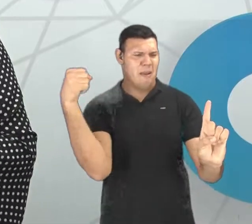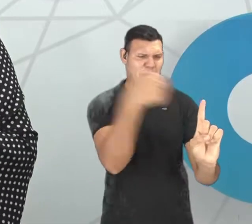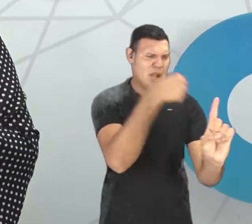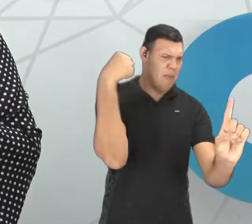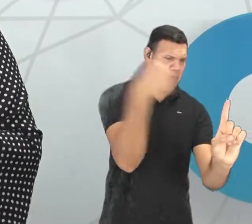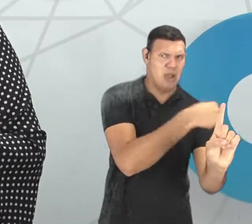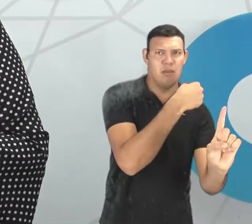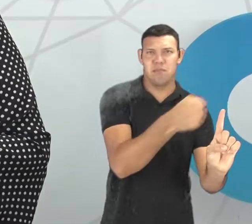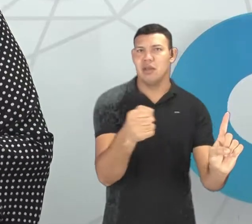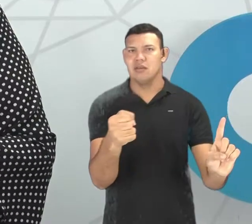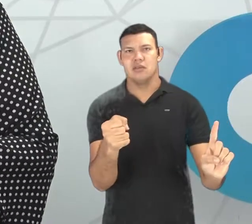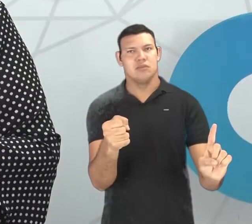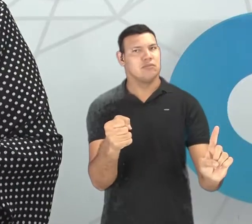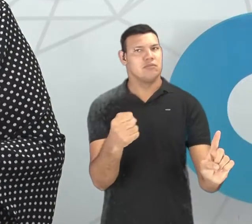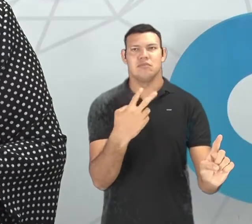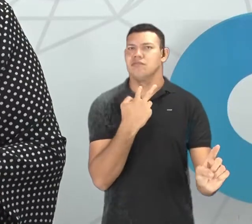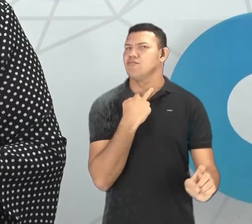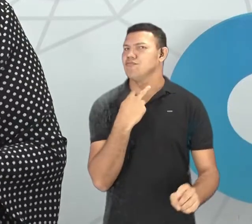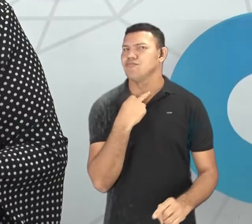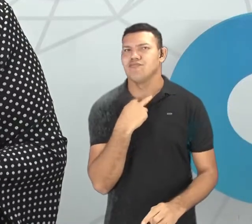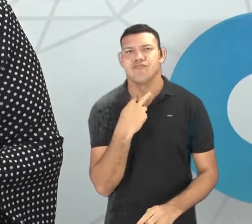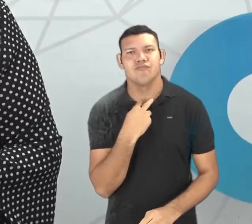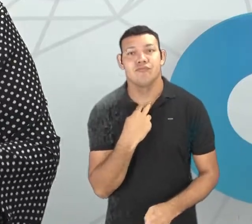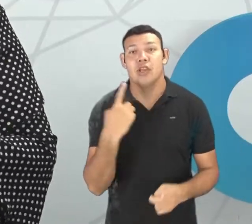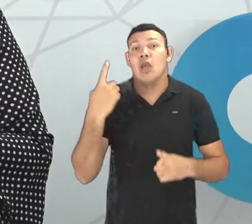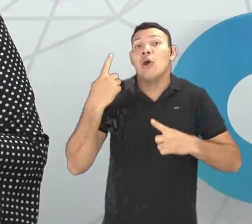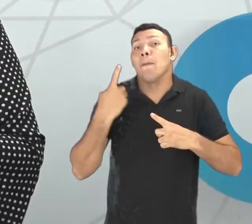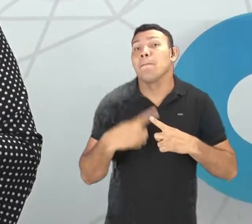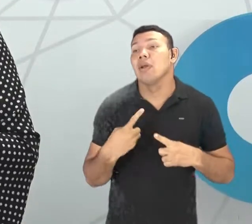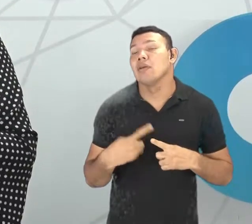quê? Porque essas mulheres, elas ficarão